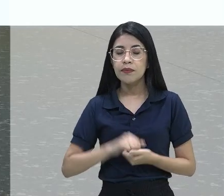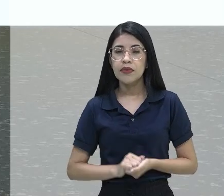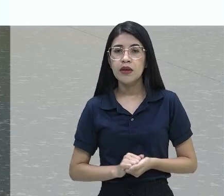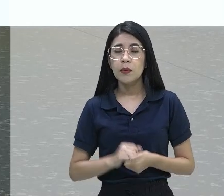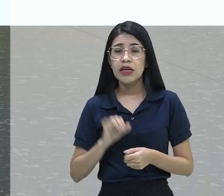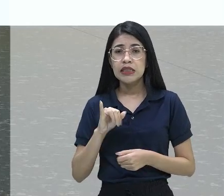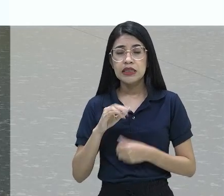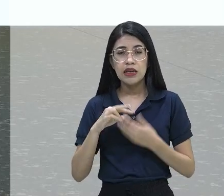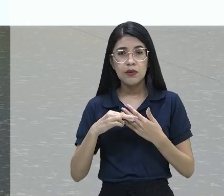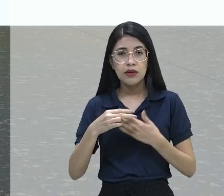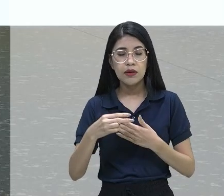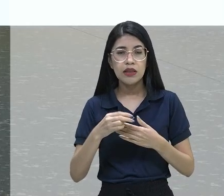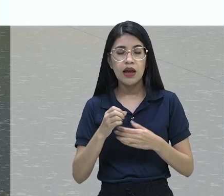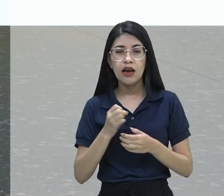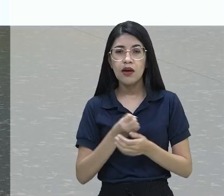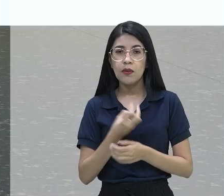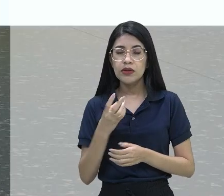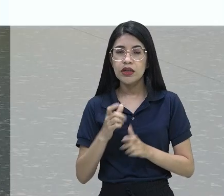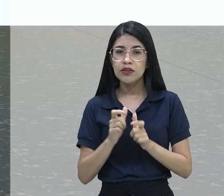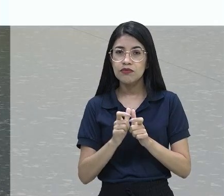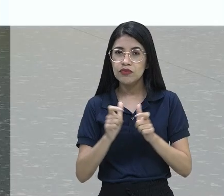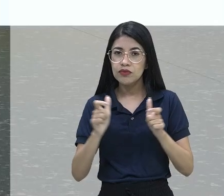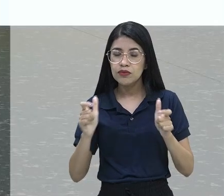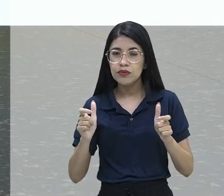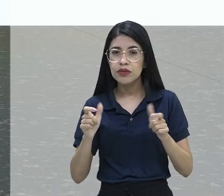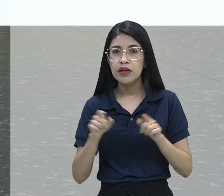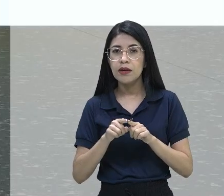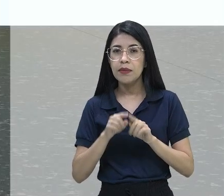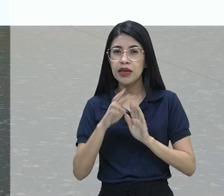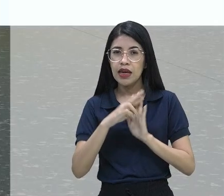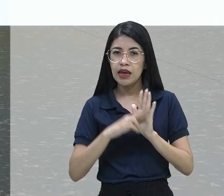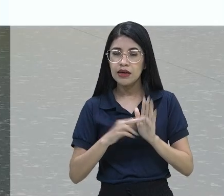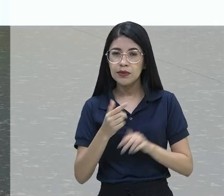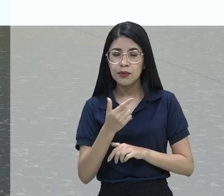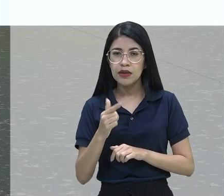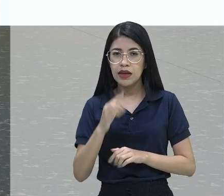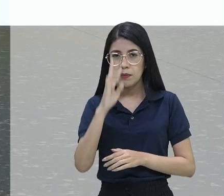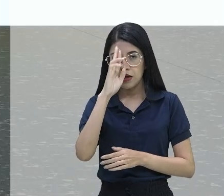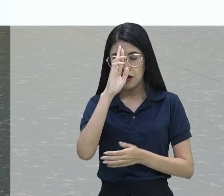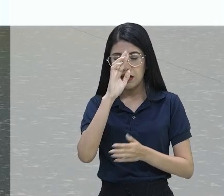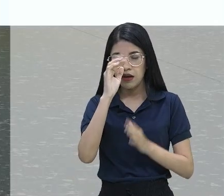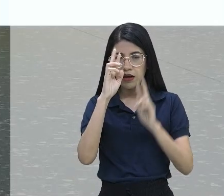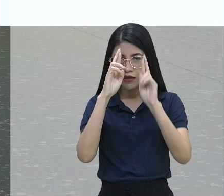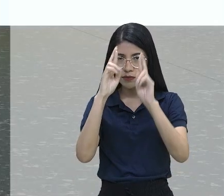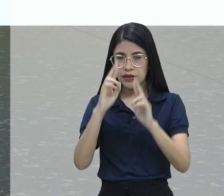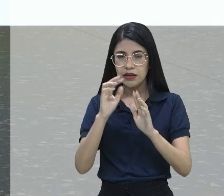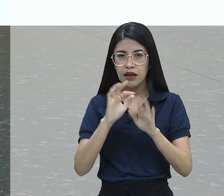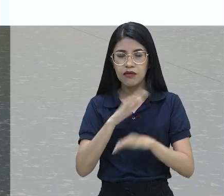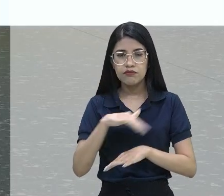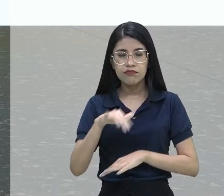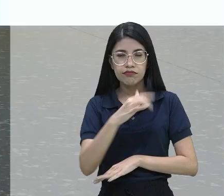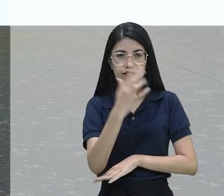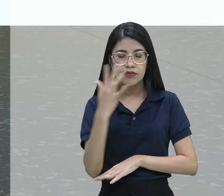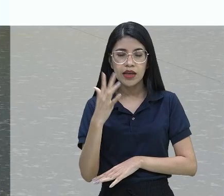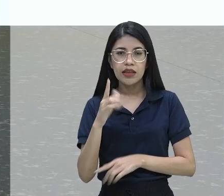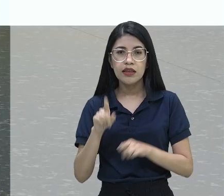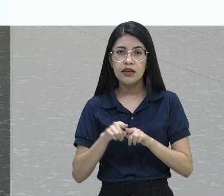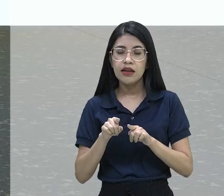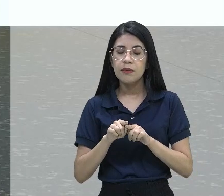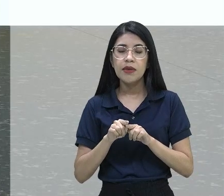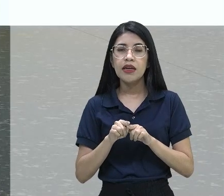consequentemente, a atividade pesqueira continuar sem respeitar os limites da natureza e dos recursos disponíveis, é claro, ele não